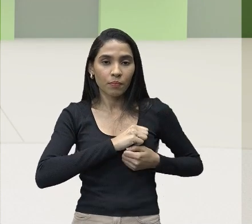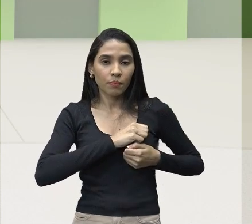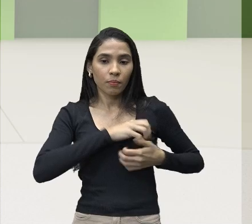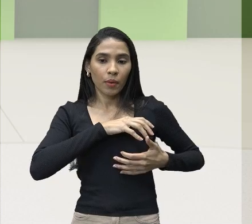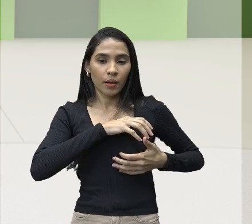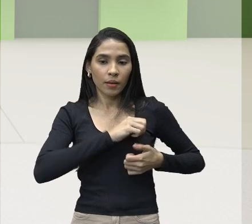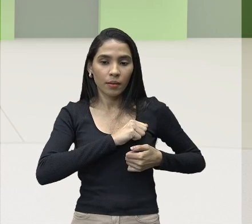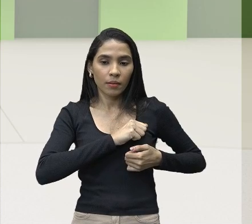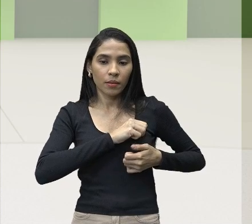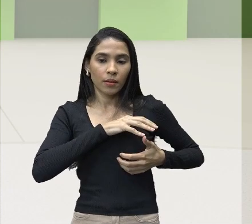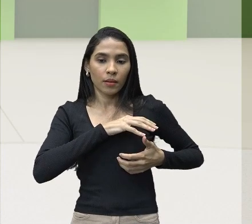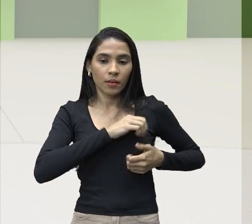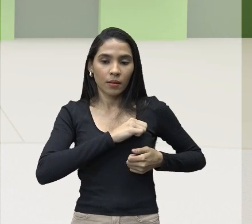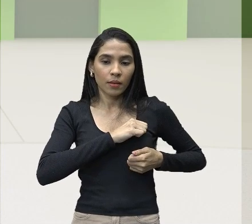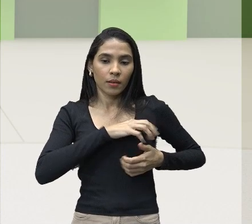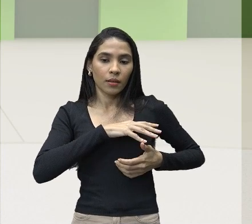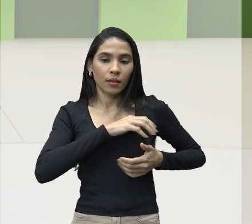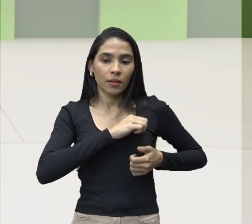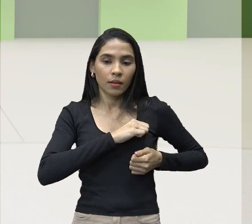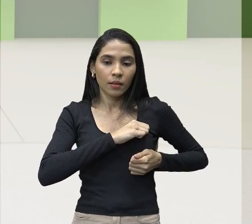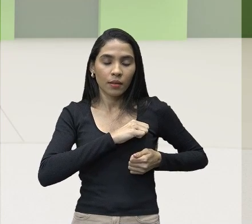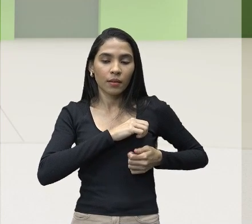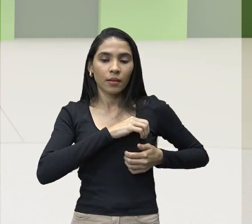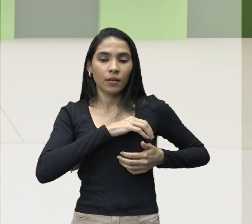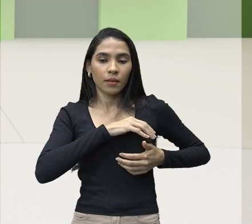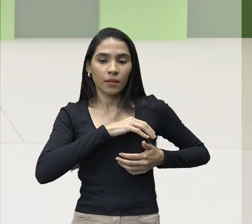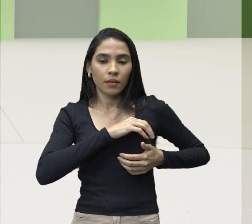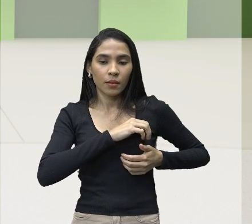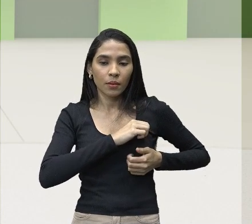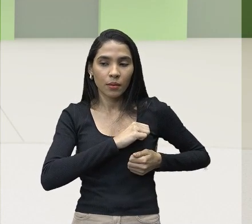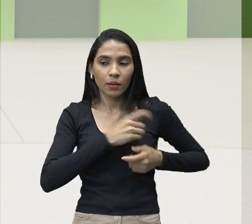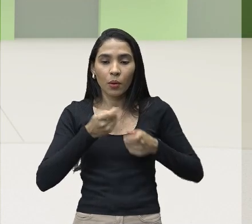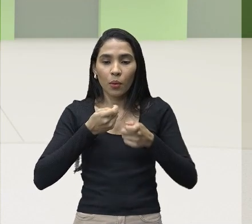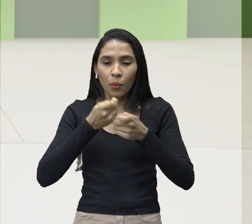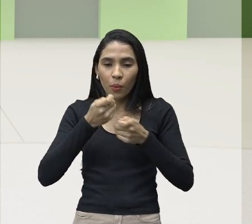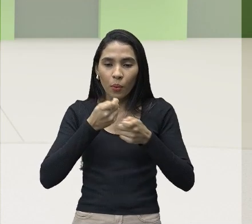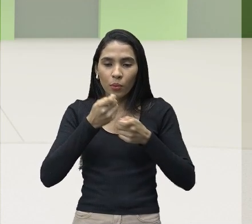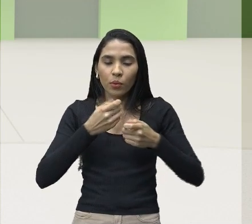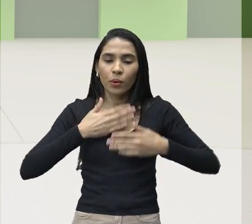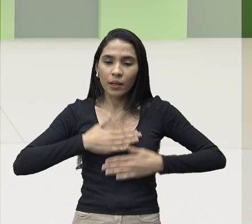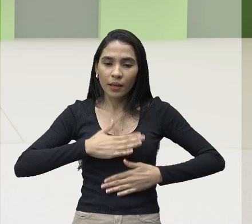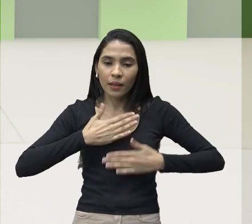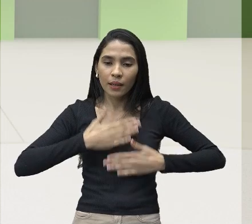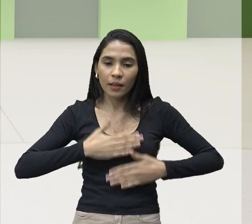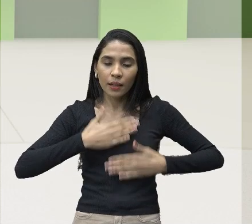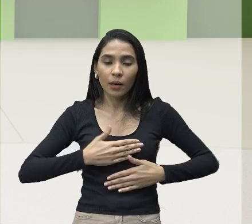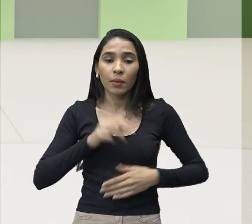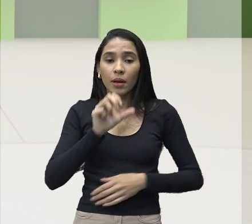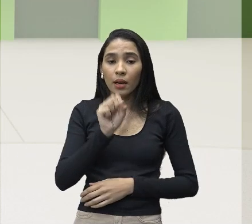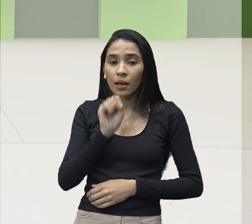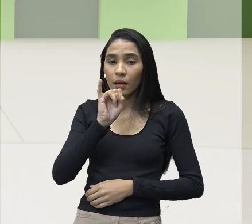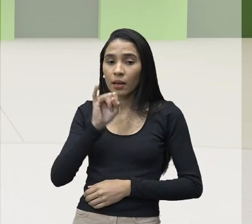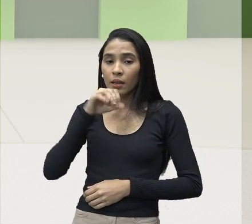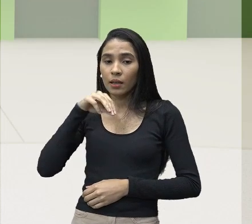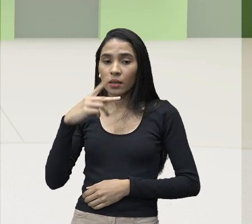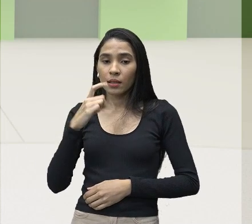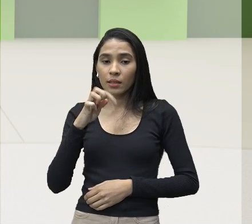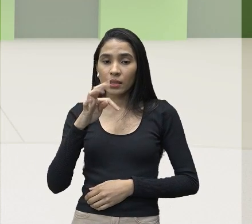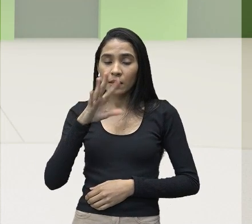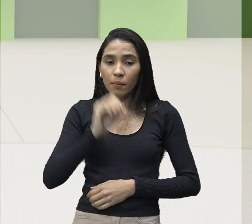quando ele consegue acalmar o batimento, ficar mais lento. Quando a gente fala do simpático, é quando ocorre